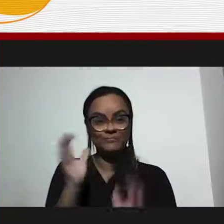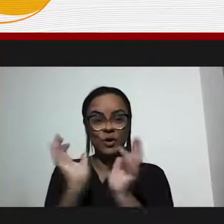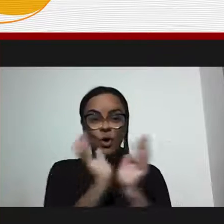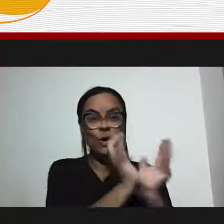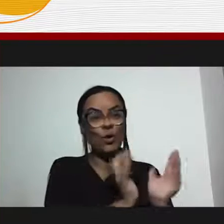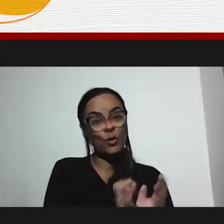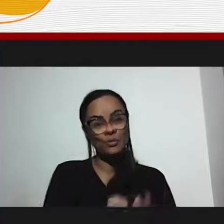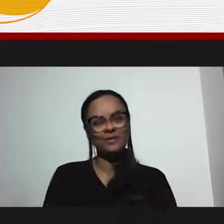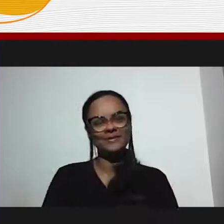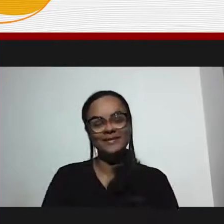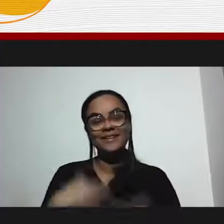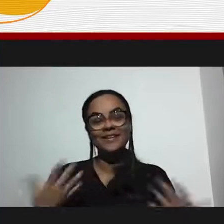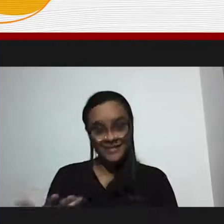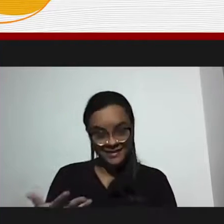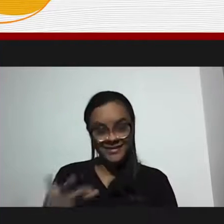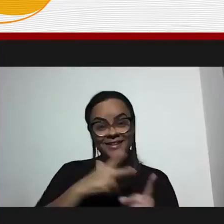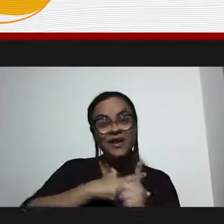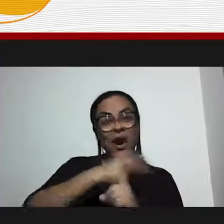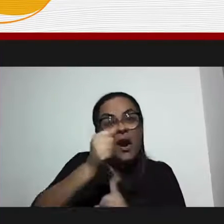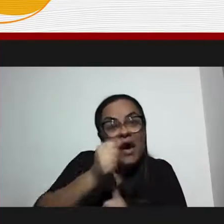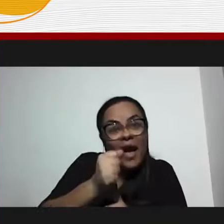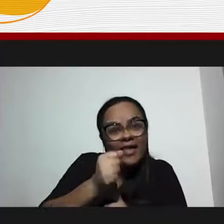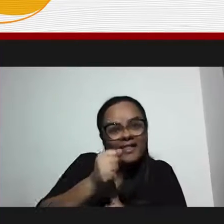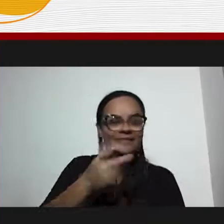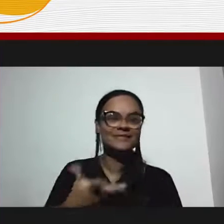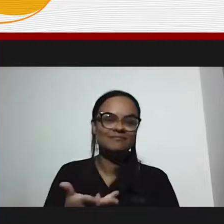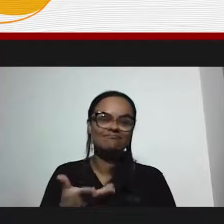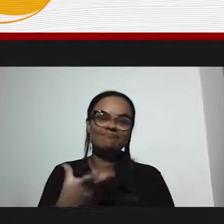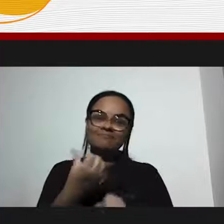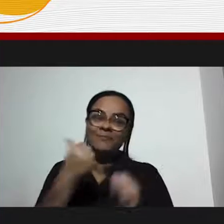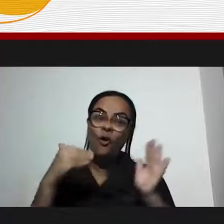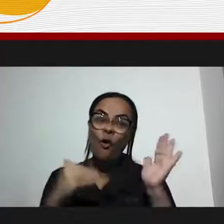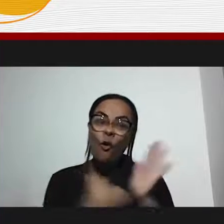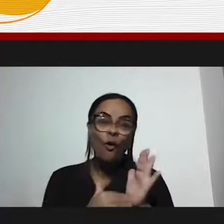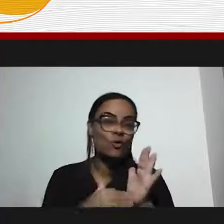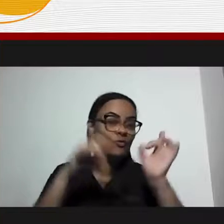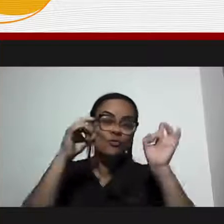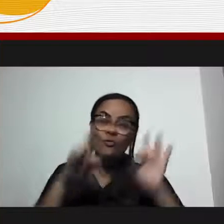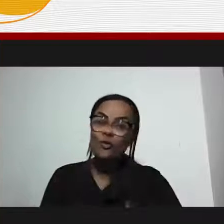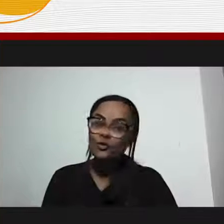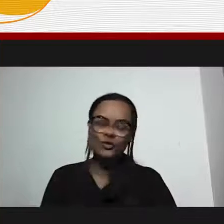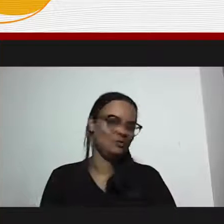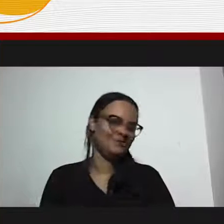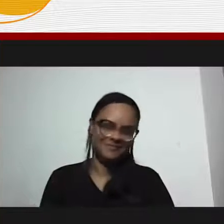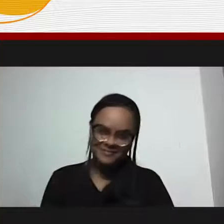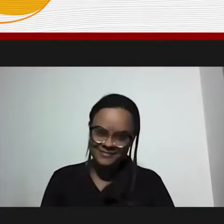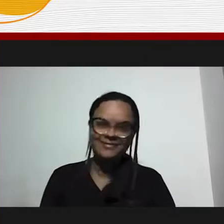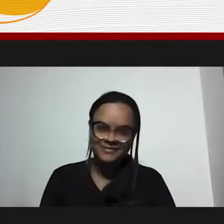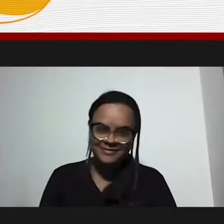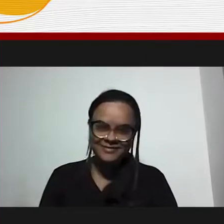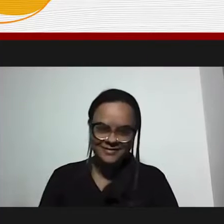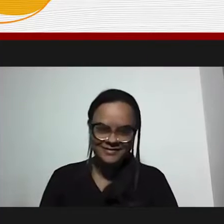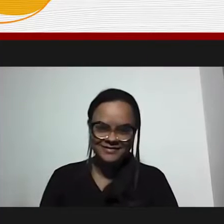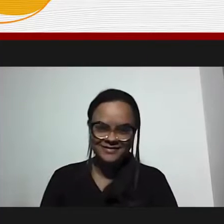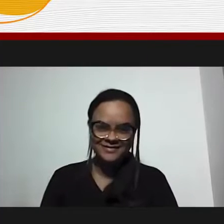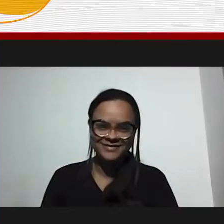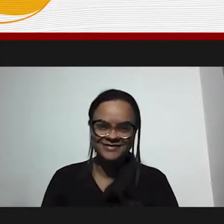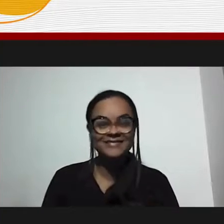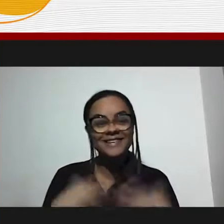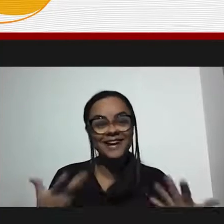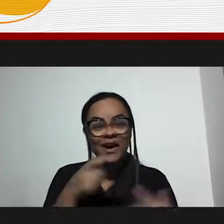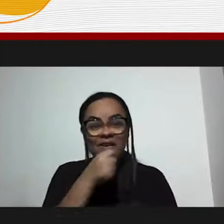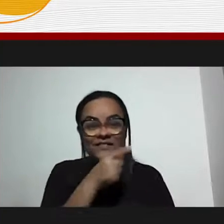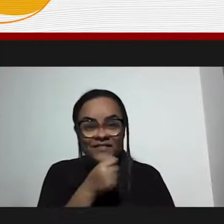né? Então nós saímos na última, mas é muito mais bonitinho falar que saímos na sexta colocação, André.